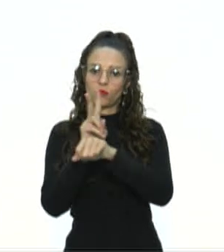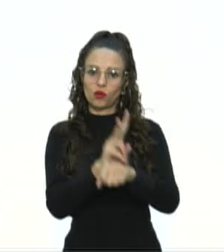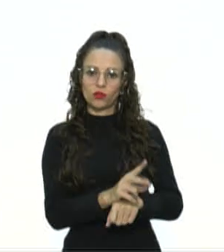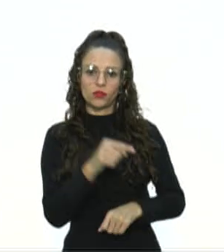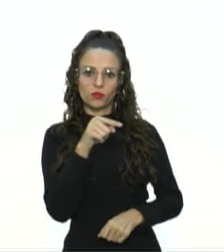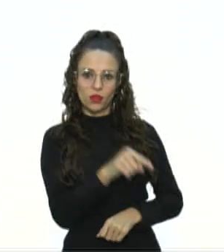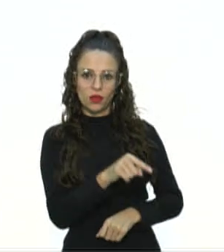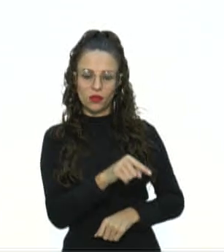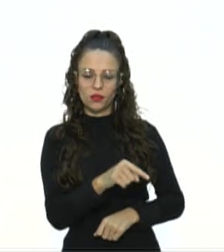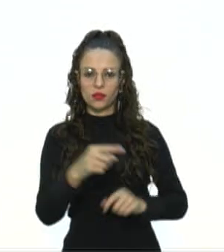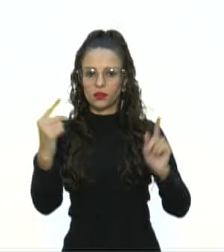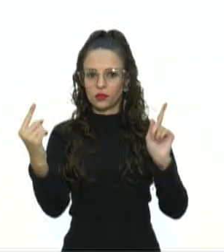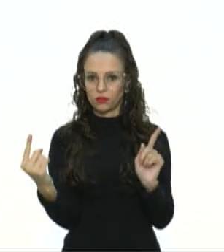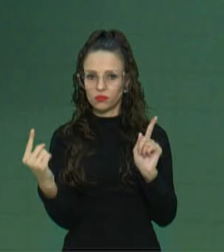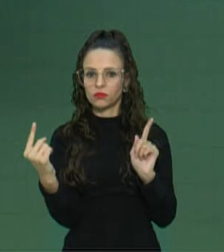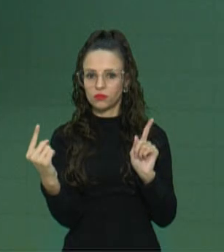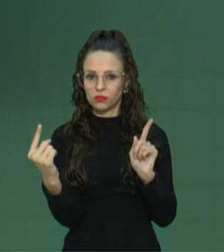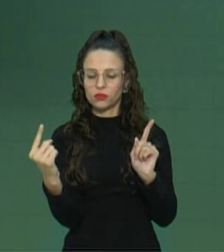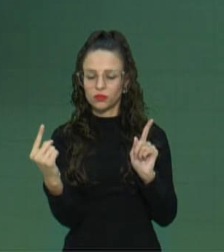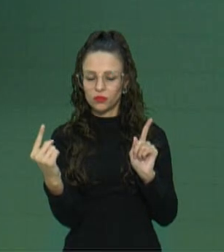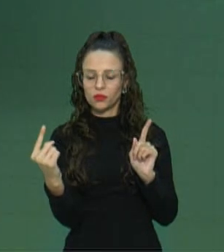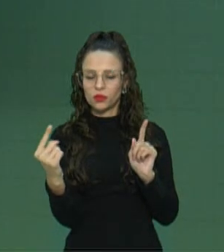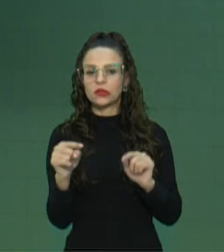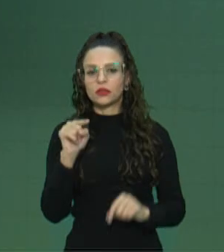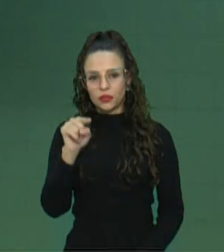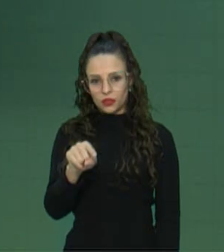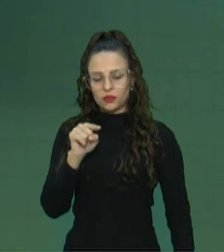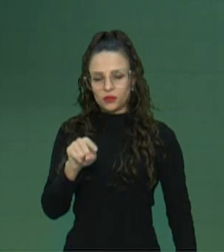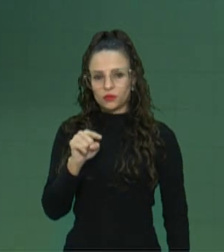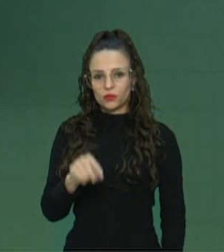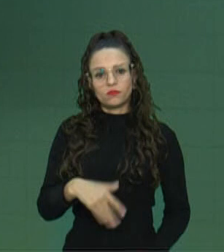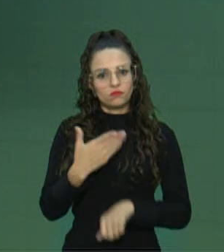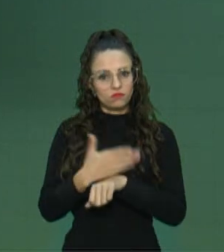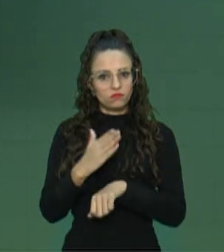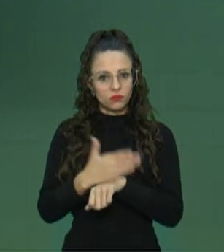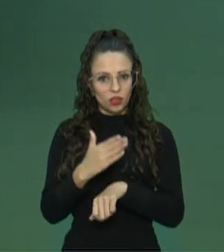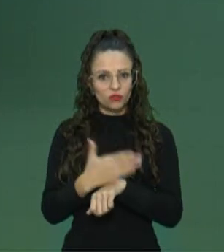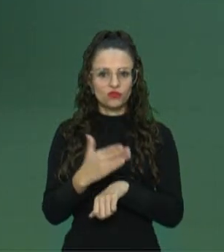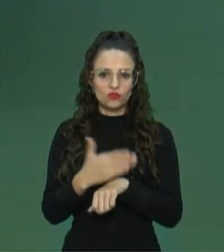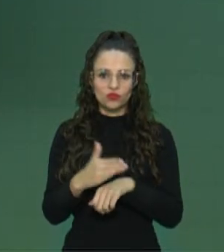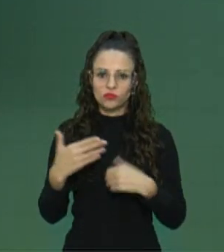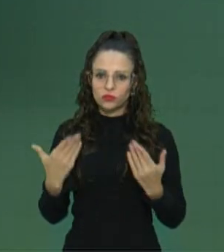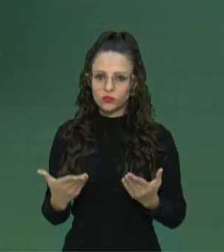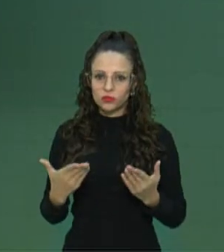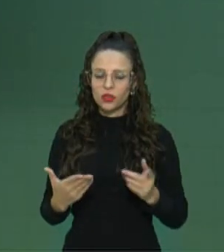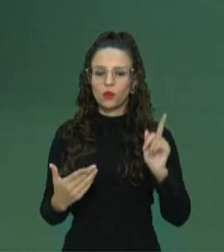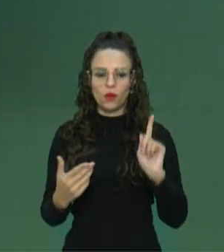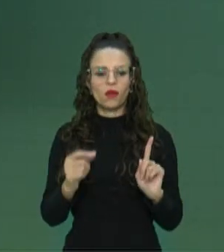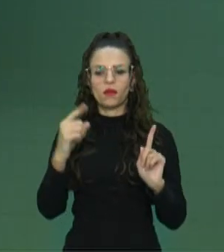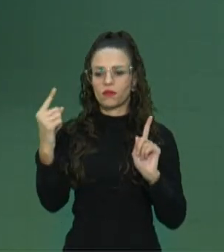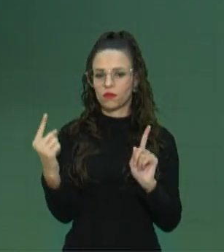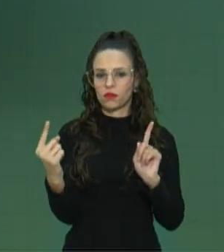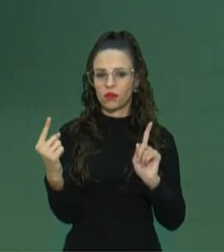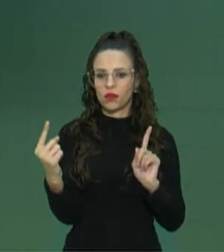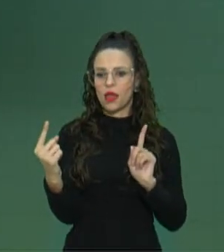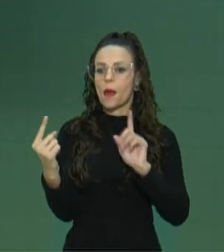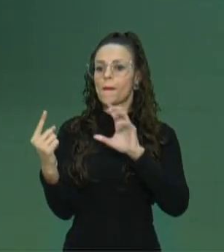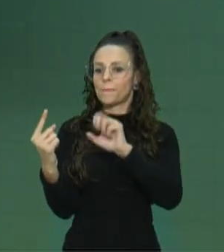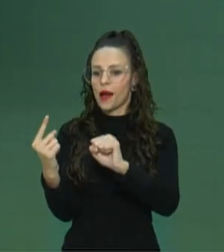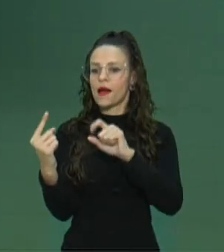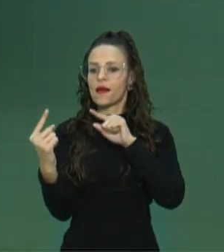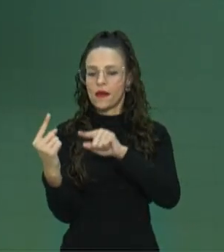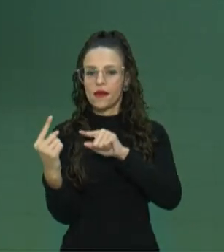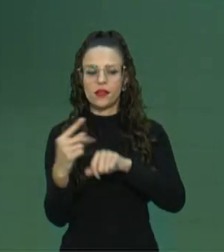do Uki. Então temos as 2 situações, isso na prática, né? Nos treinos. Então um que vai atacar e outro que vai